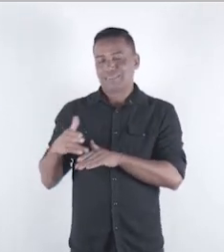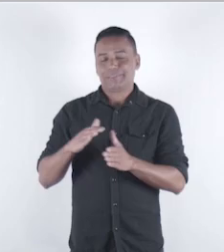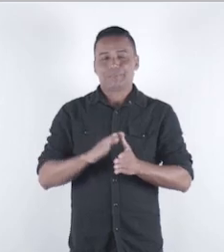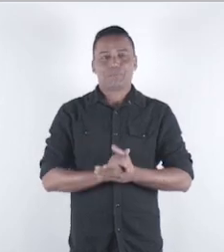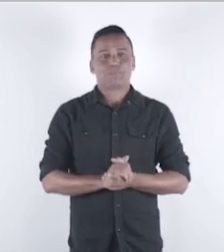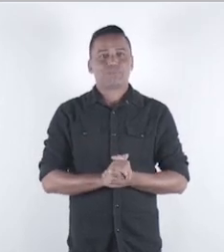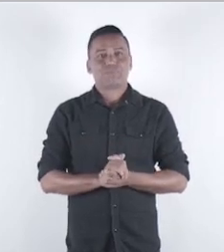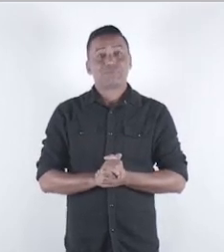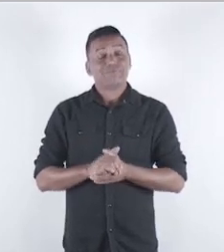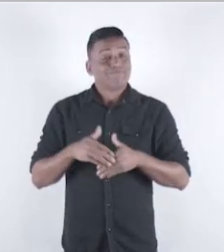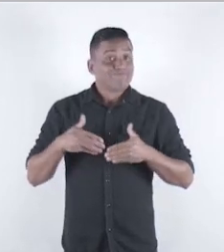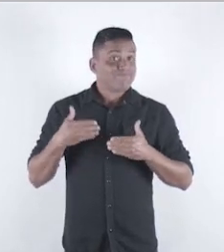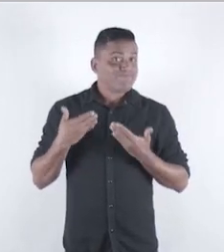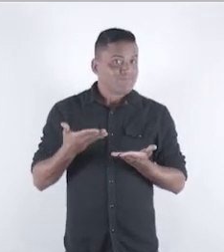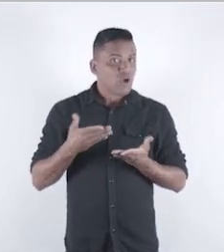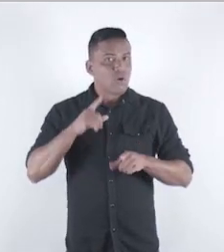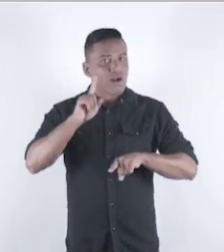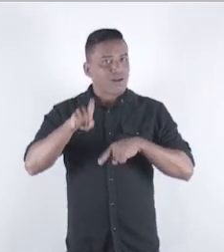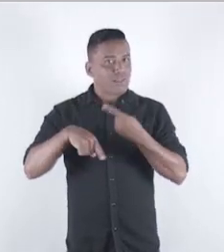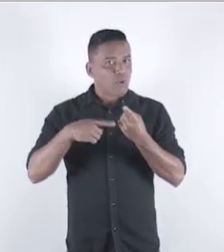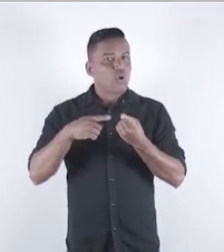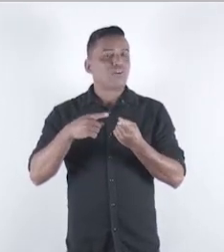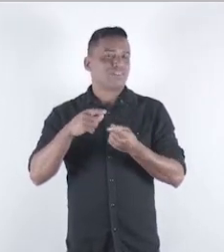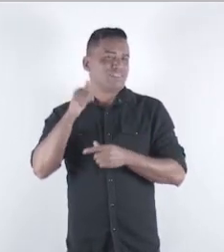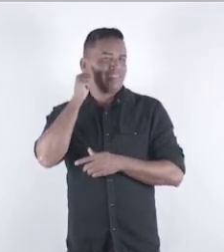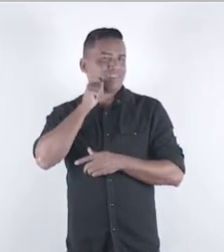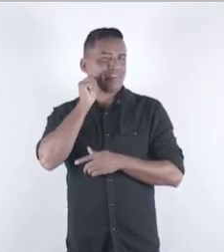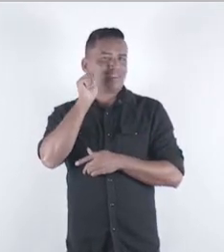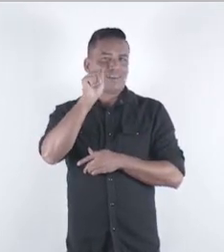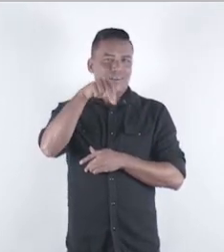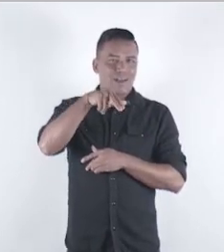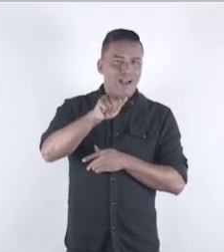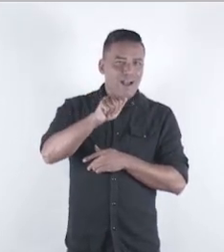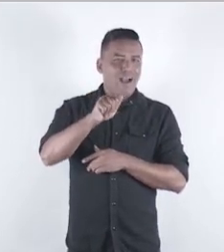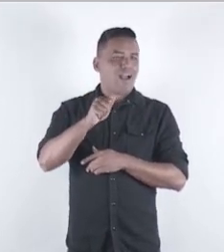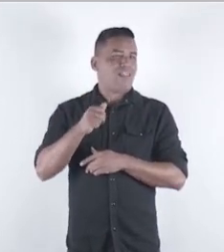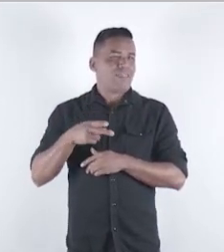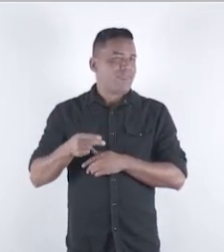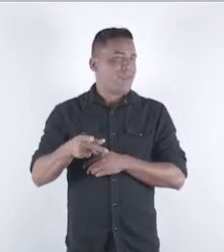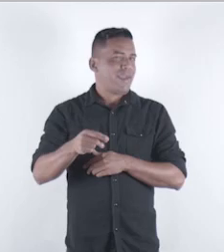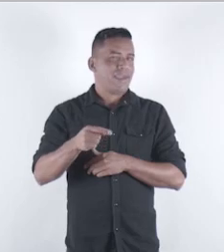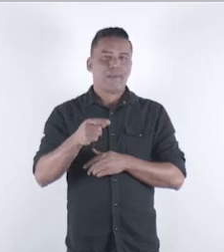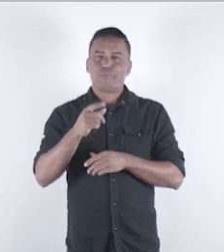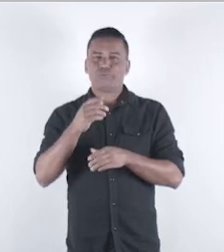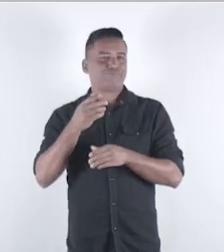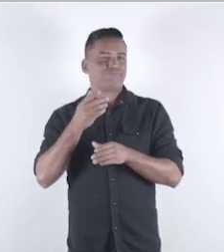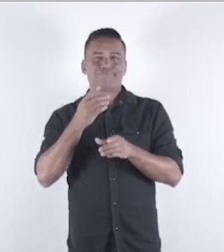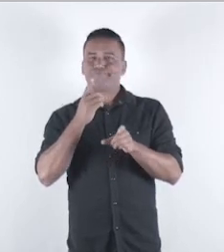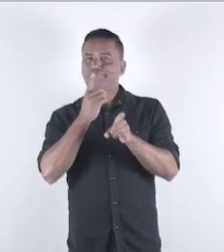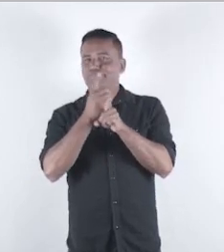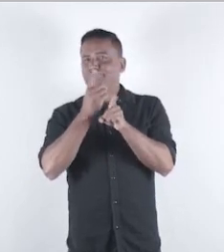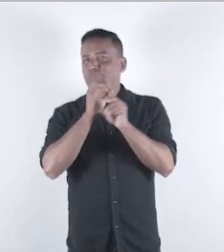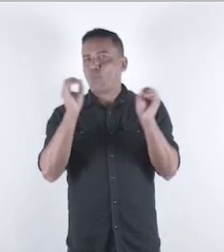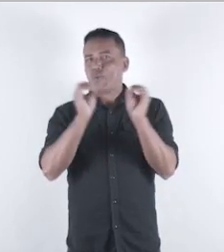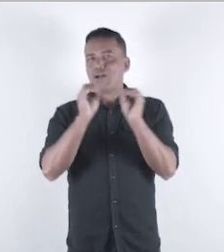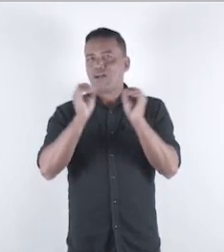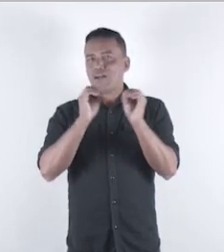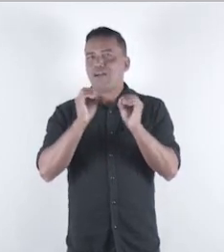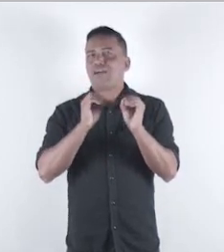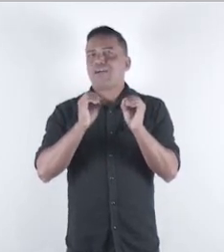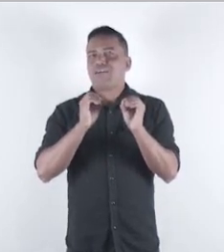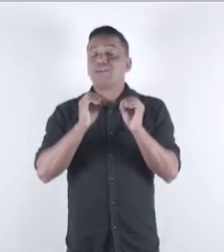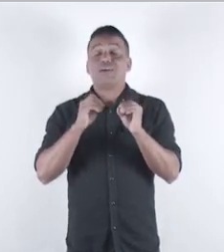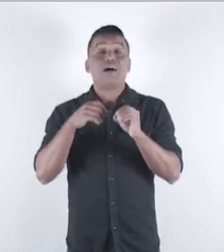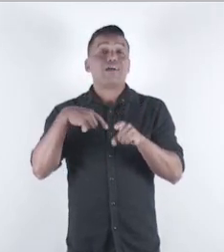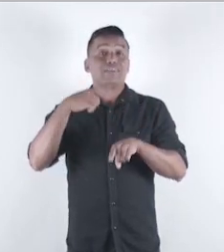Então, depois desse papo com a Ana, a gente ficou um tempo sem se falar, demorou um pouquinho para a coisa engrenar,